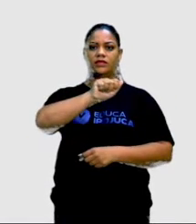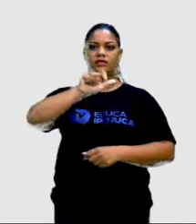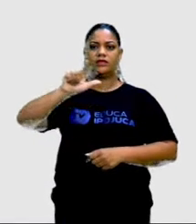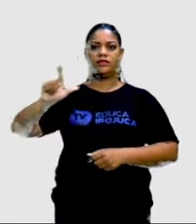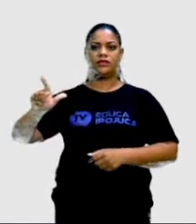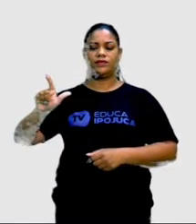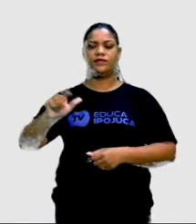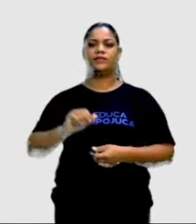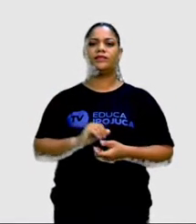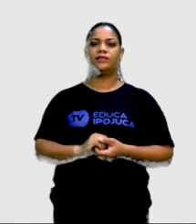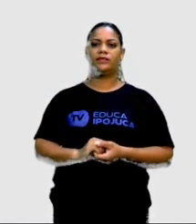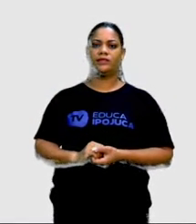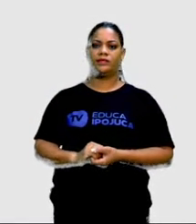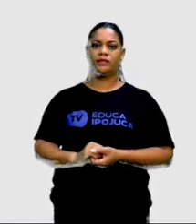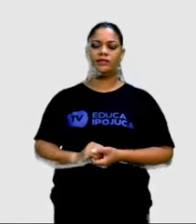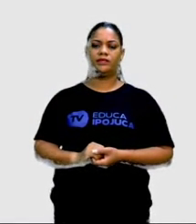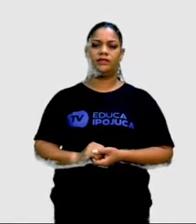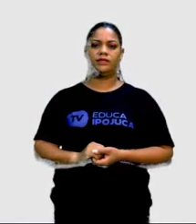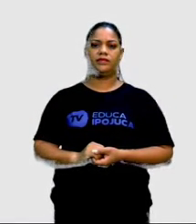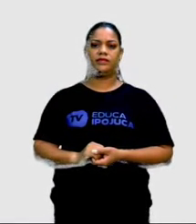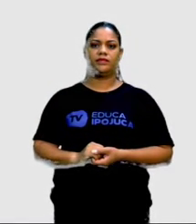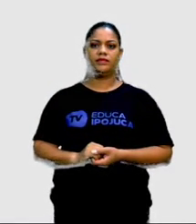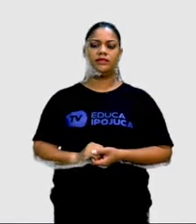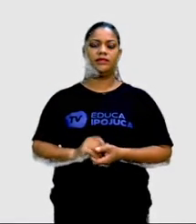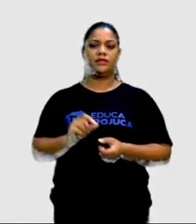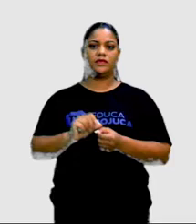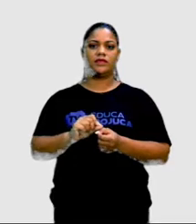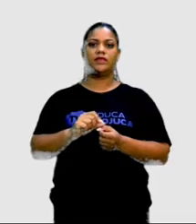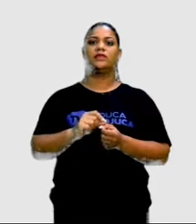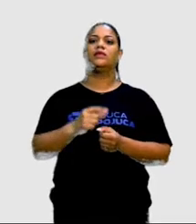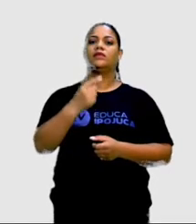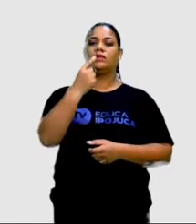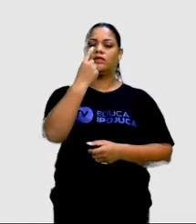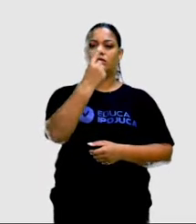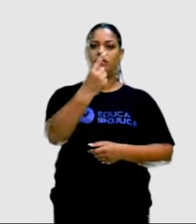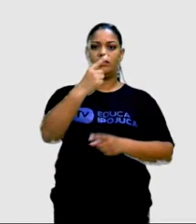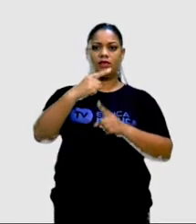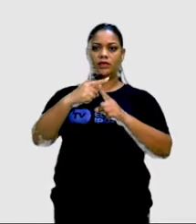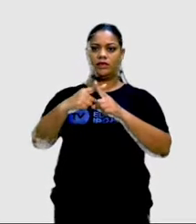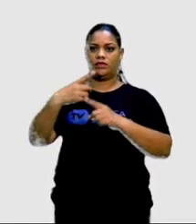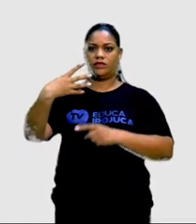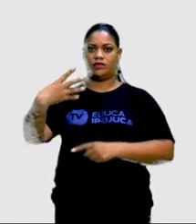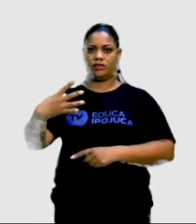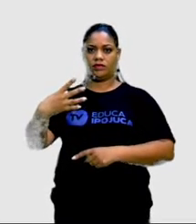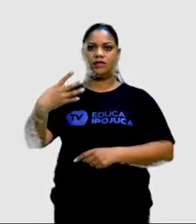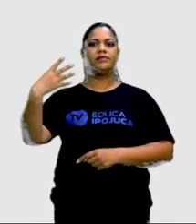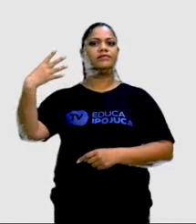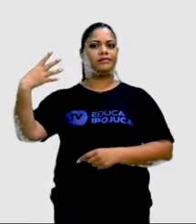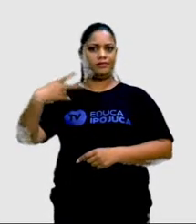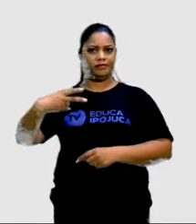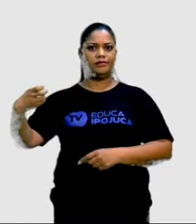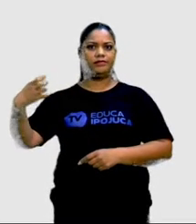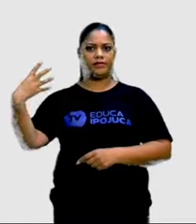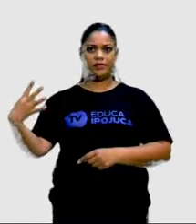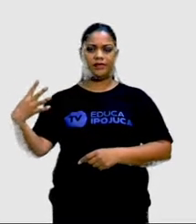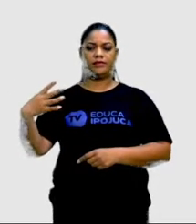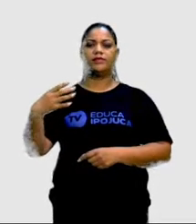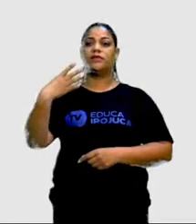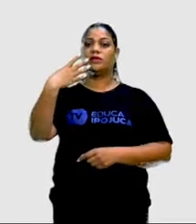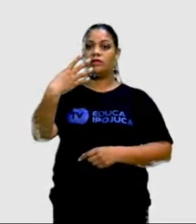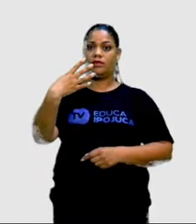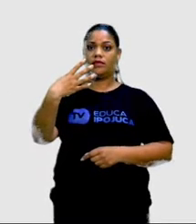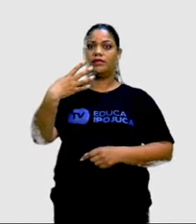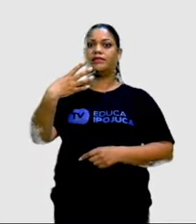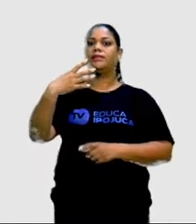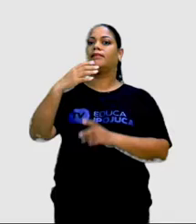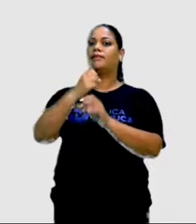compreender, então eu vou fazer uma vez 4 é 4. 4 mais 2 é 6. Ó,